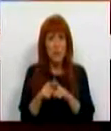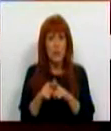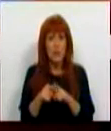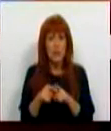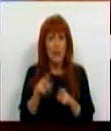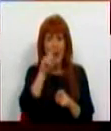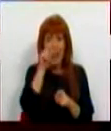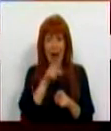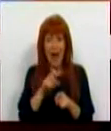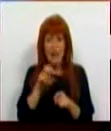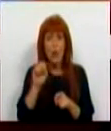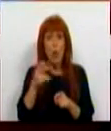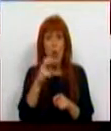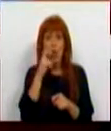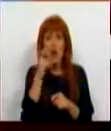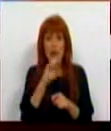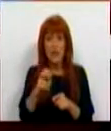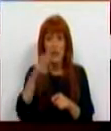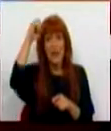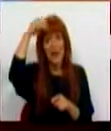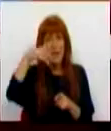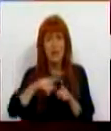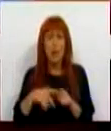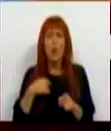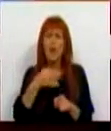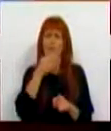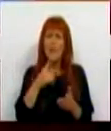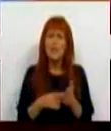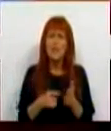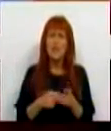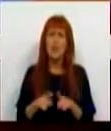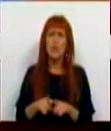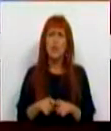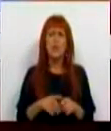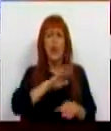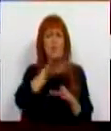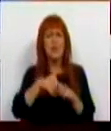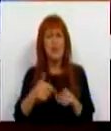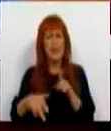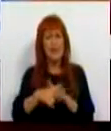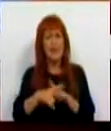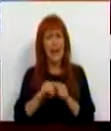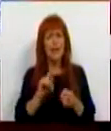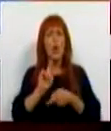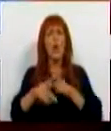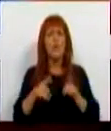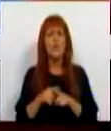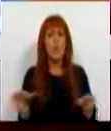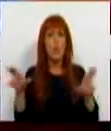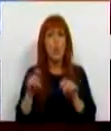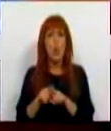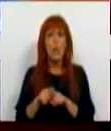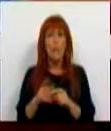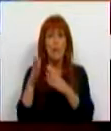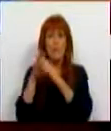movidos a gás ou a eletricidade. Quando nós falamos na necessidade de fazer participar os táxis naquilo que é o novo padrão